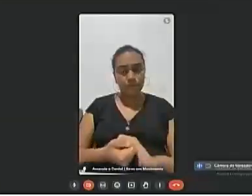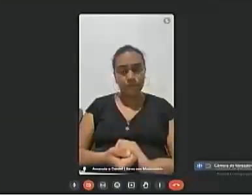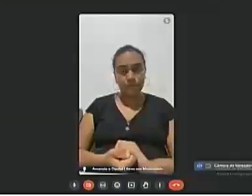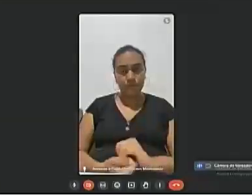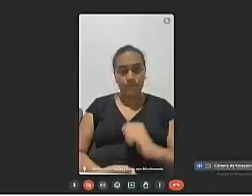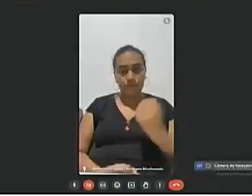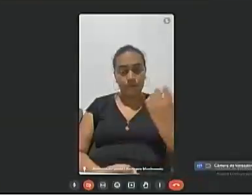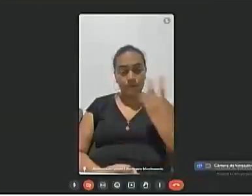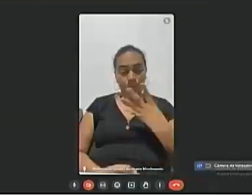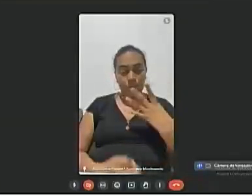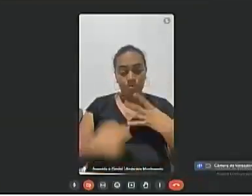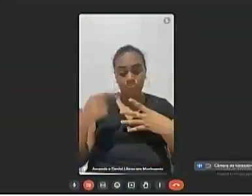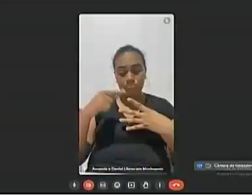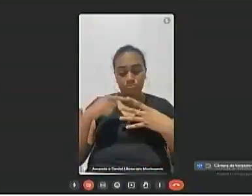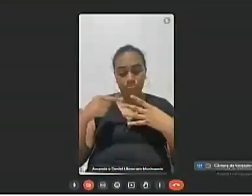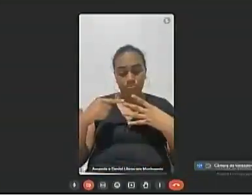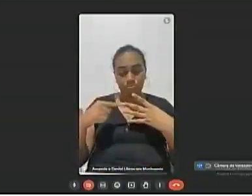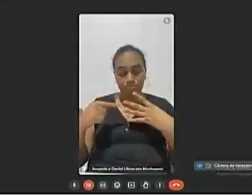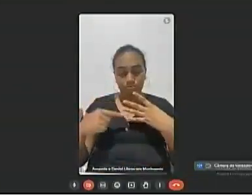4 itens,